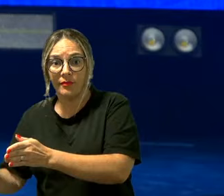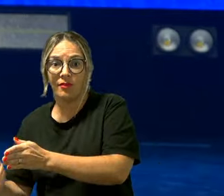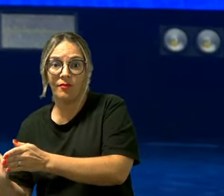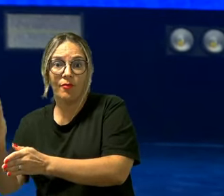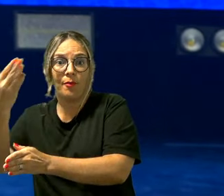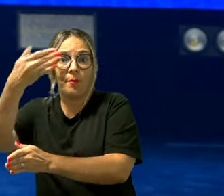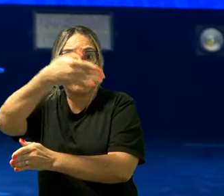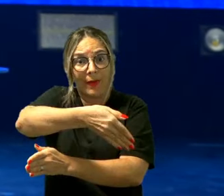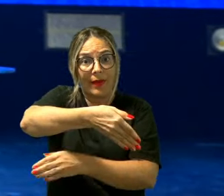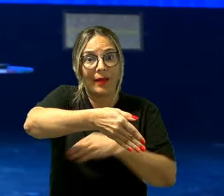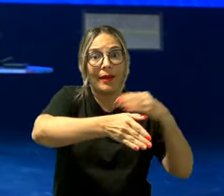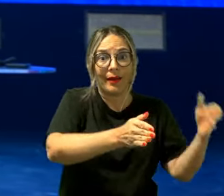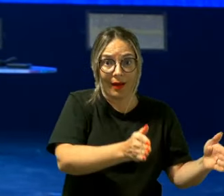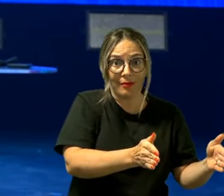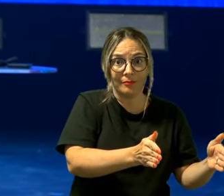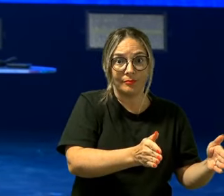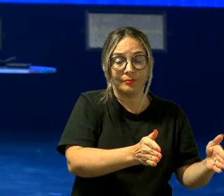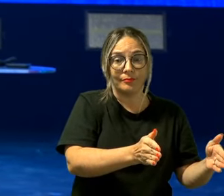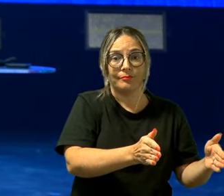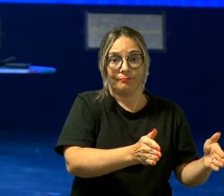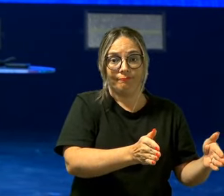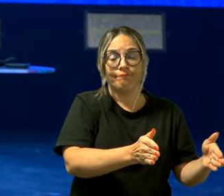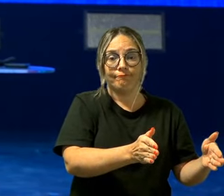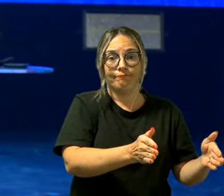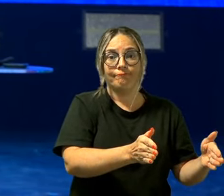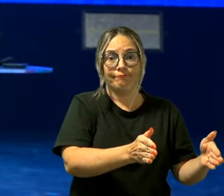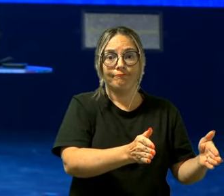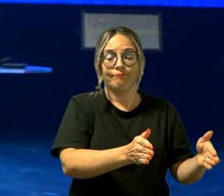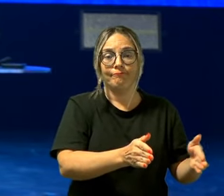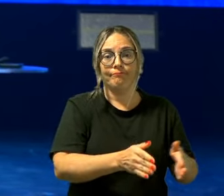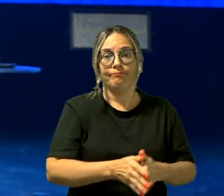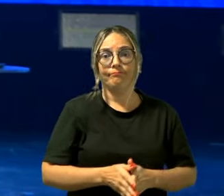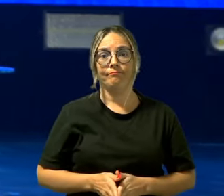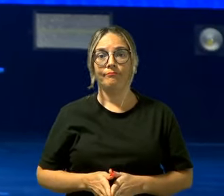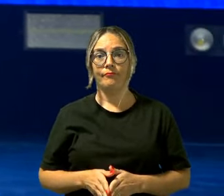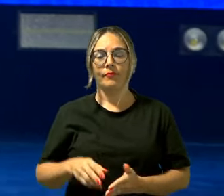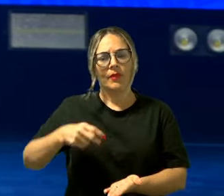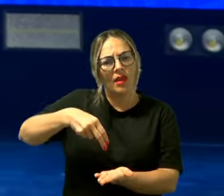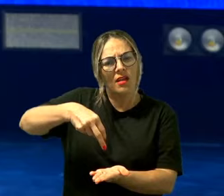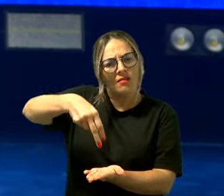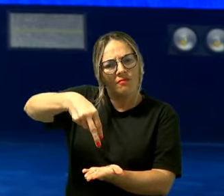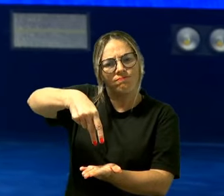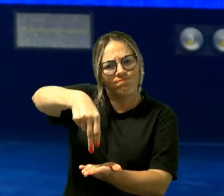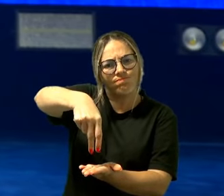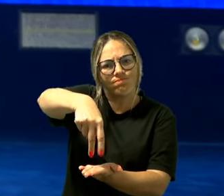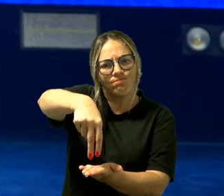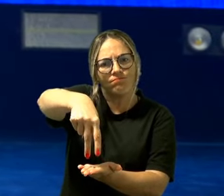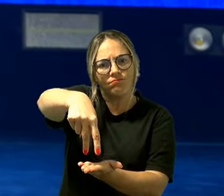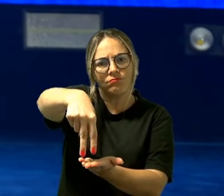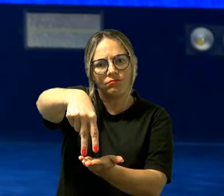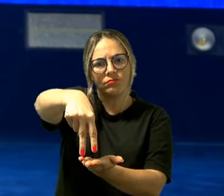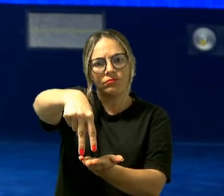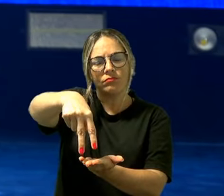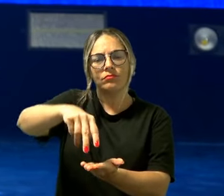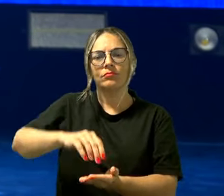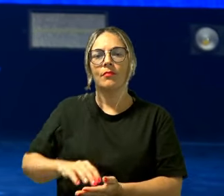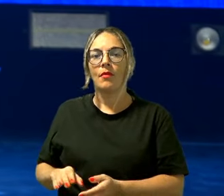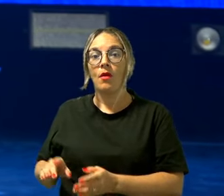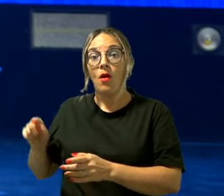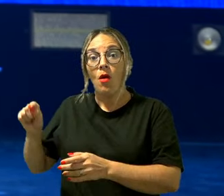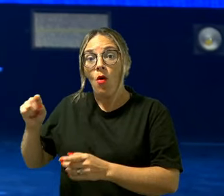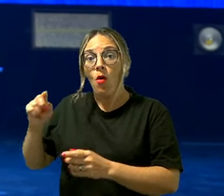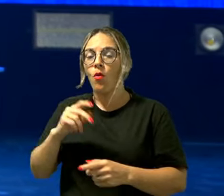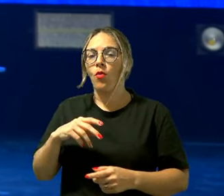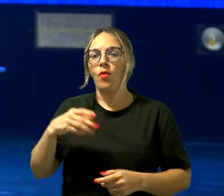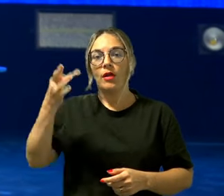Quando você pega, o povo está aqui na esquerda e eles vão atravessar para outra banda que está do lado direito. O povo está aqui no